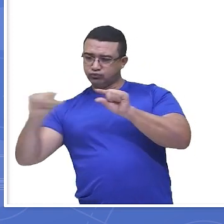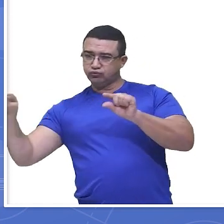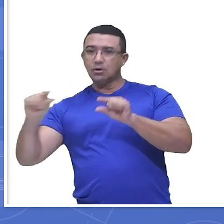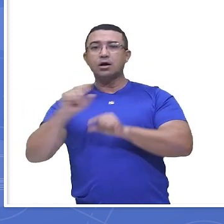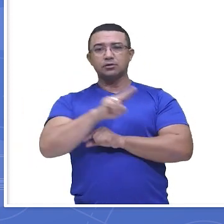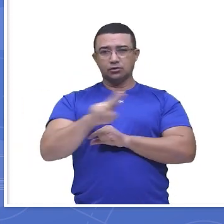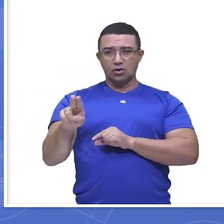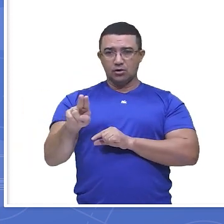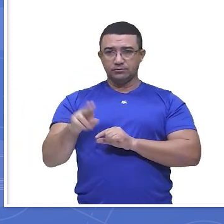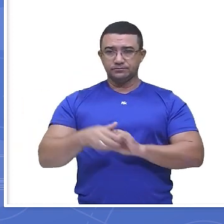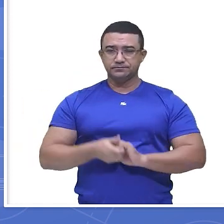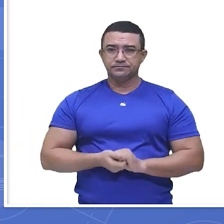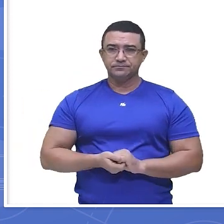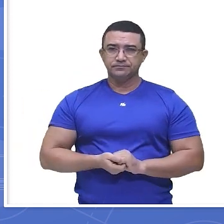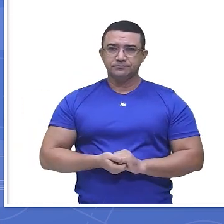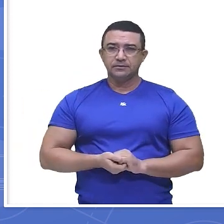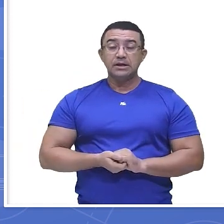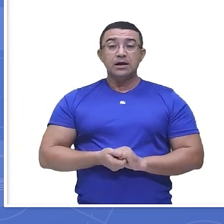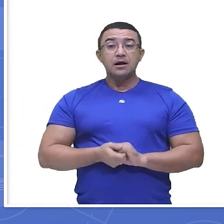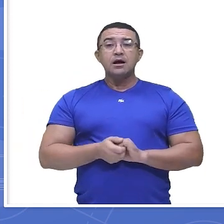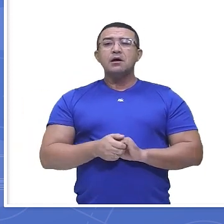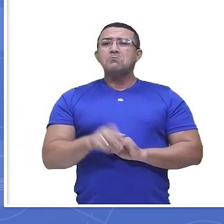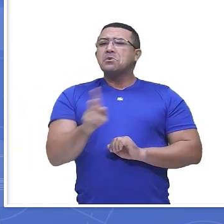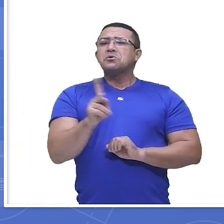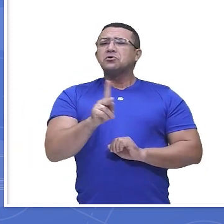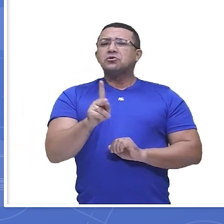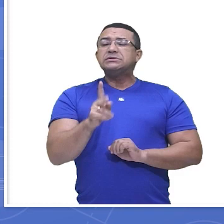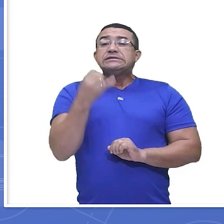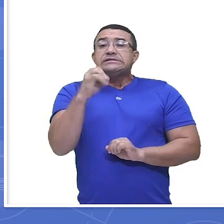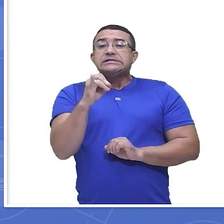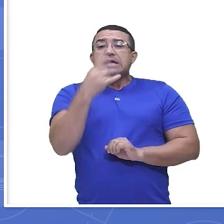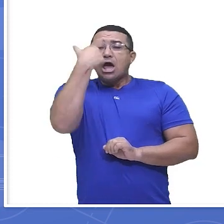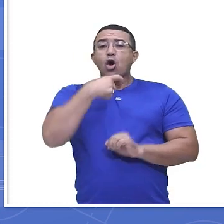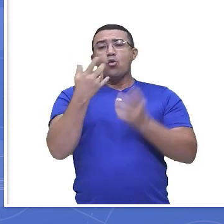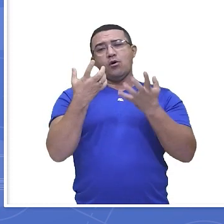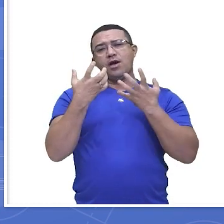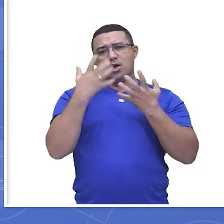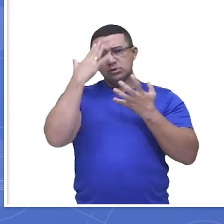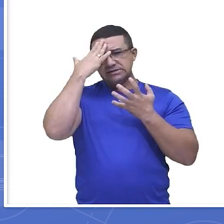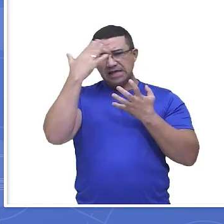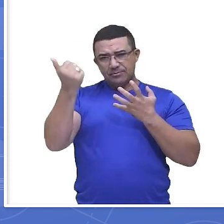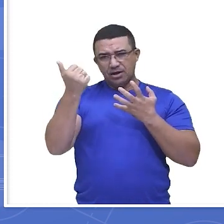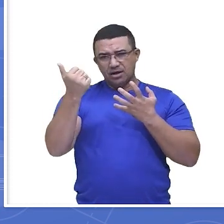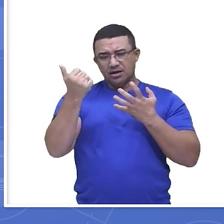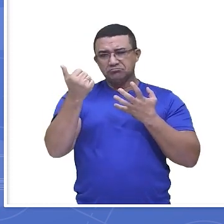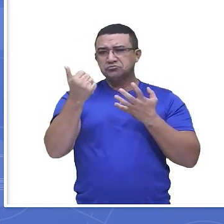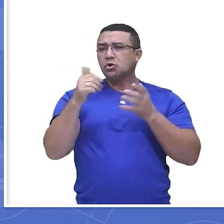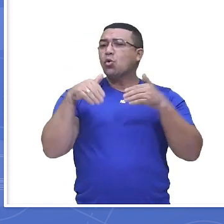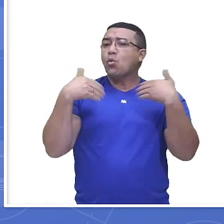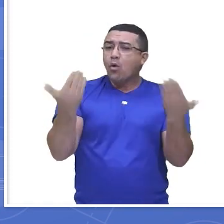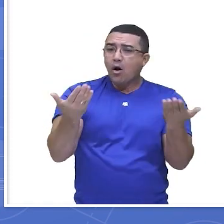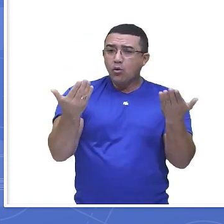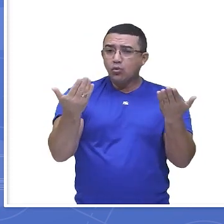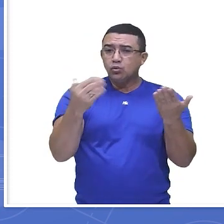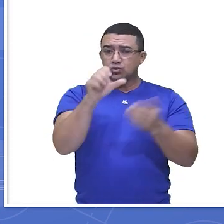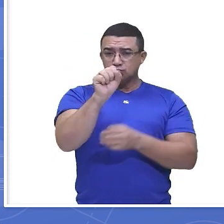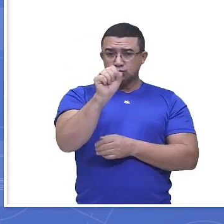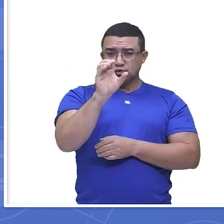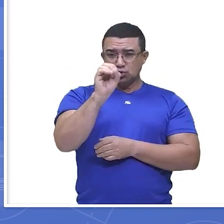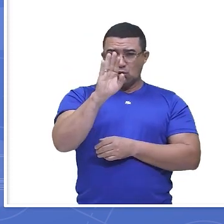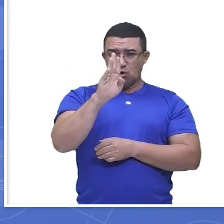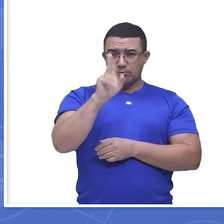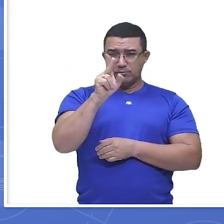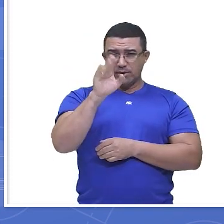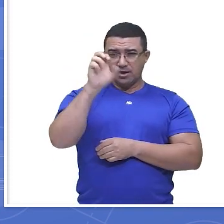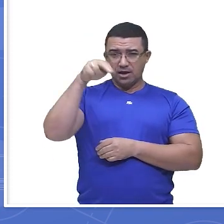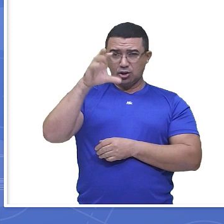bem. Professor, e se eu quiser saber sobre o sobrenome da pessoa? Ah, legal. Vamos lá então. Para